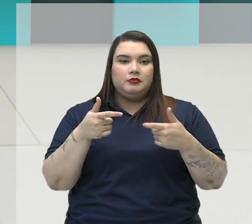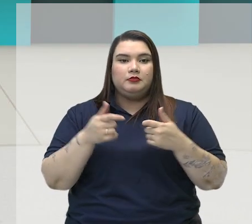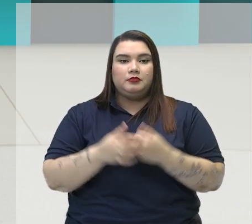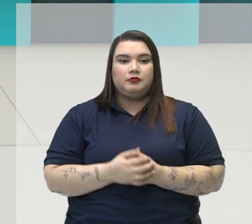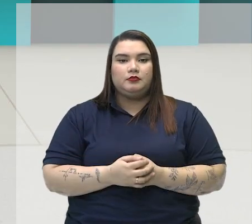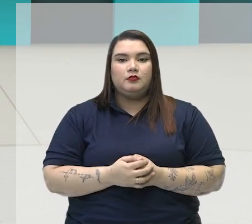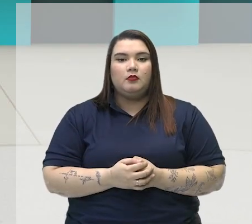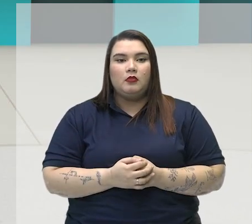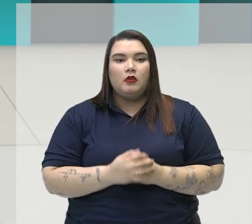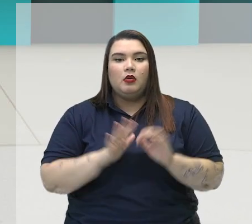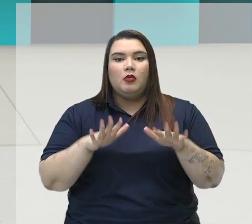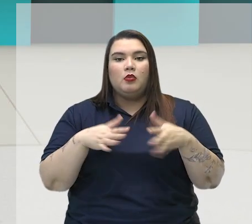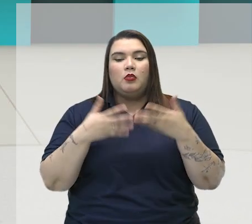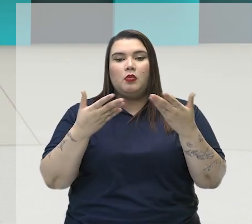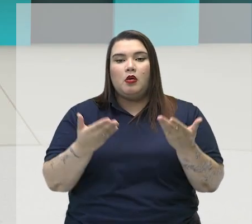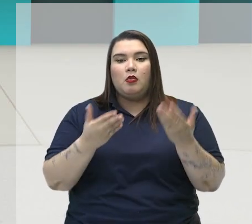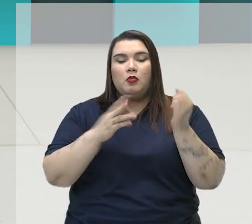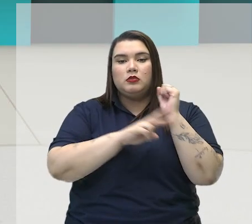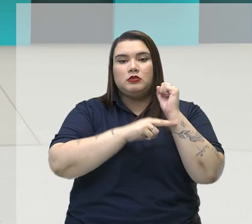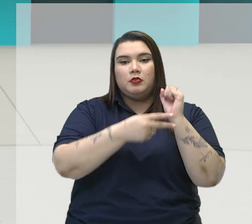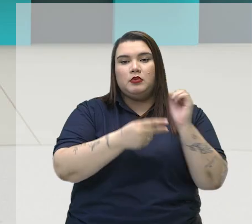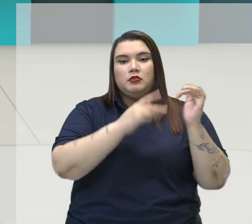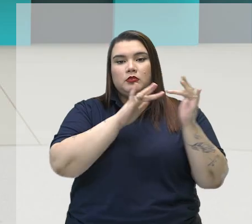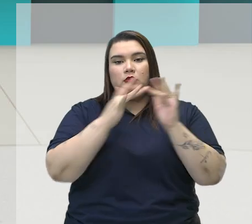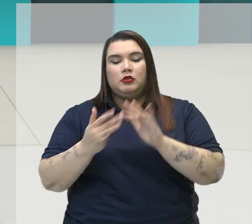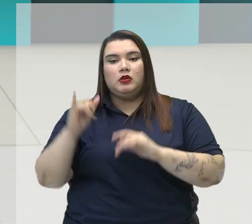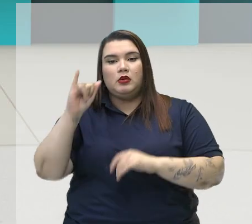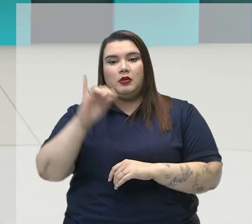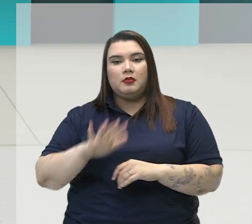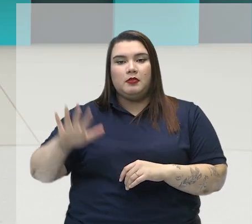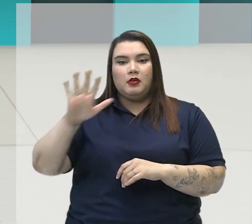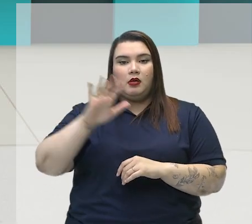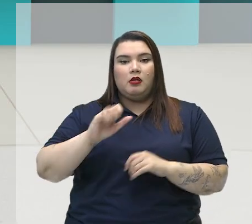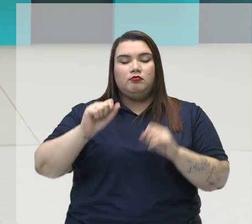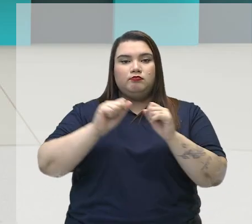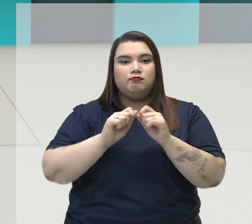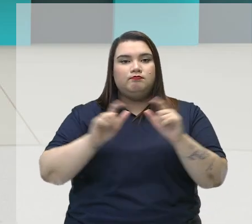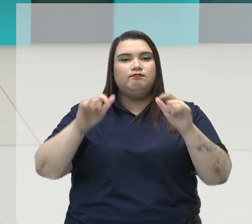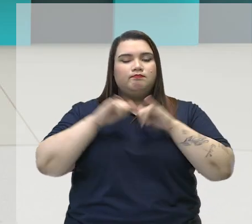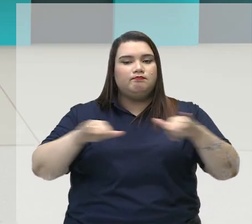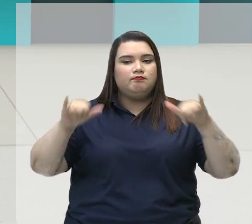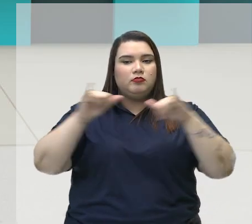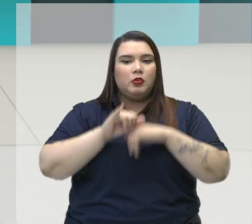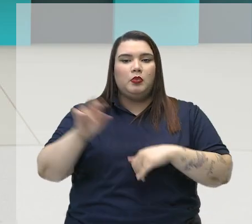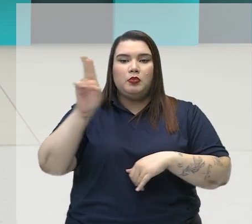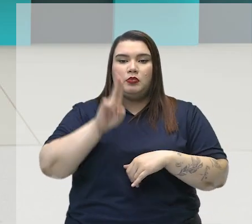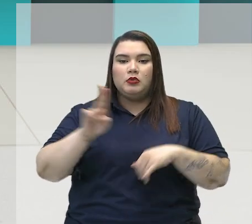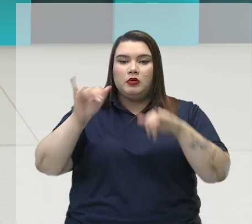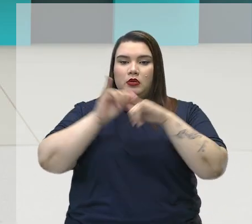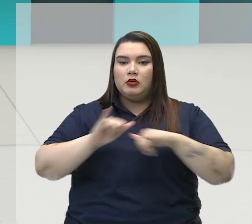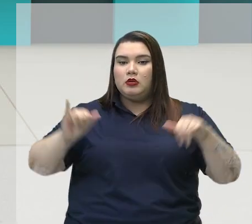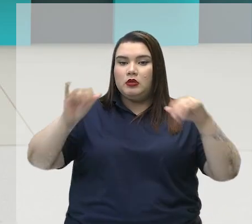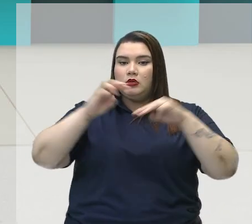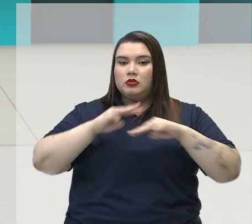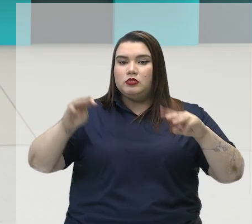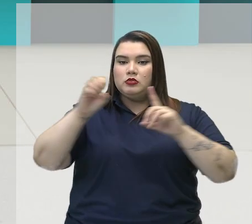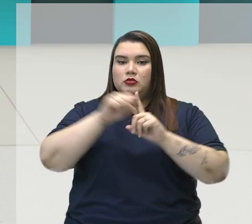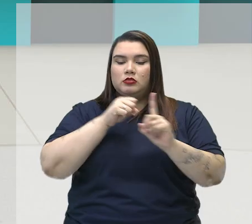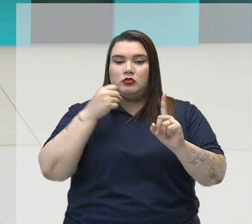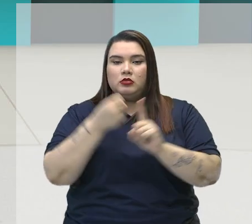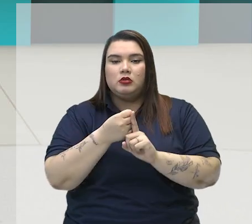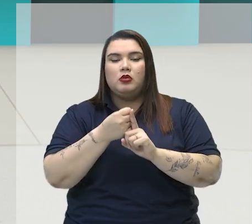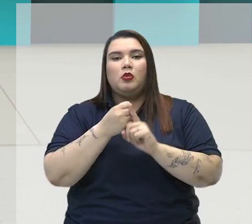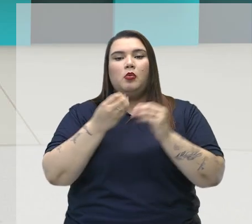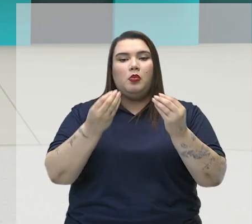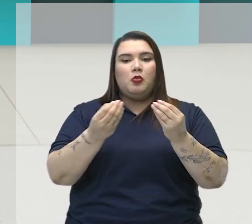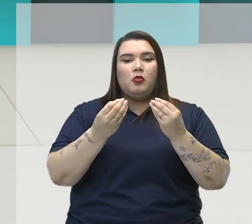guerra. Impacto e contexto. A imagem foi amplamente usada em campanhas sociais,